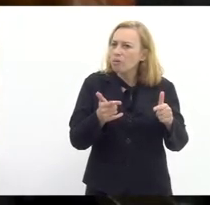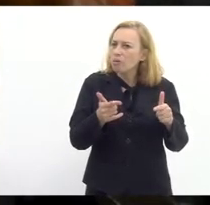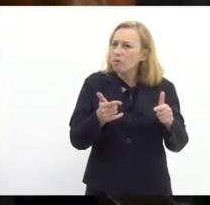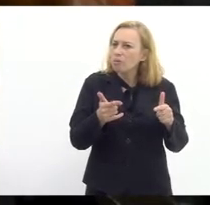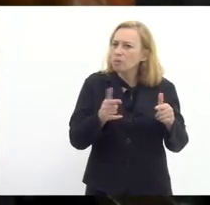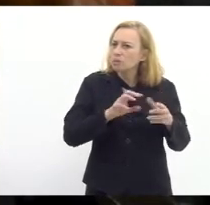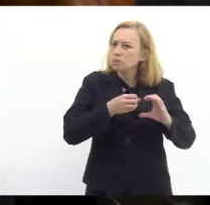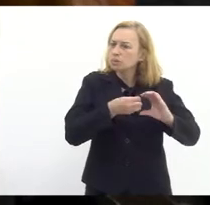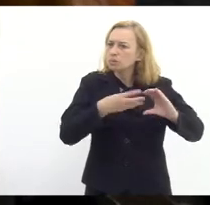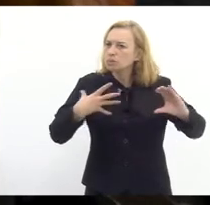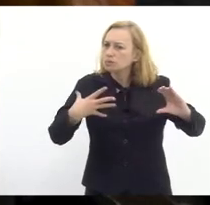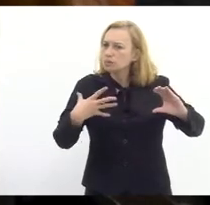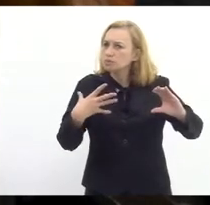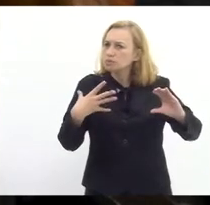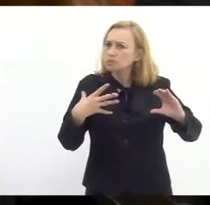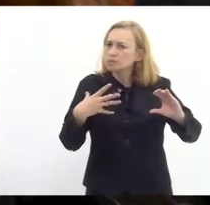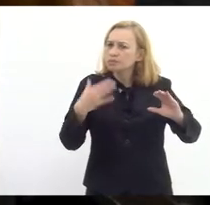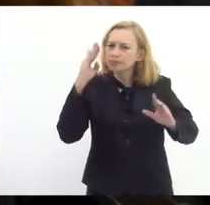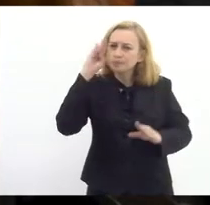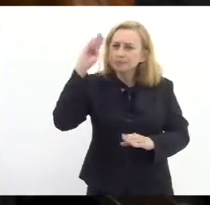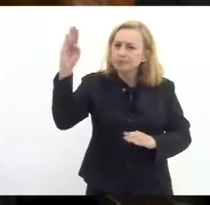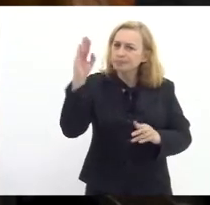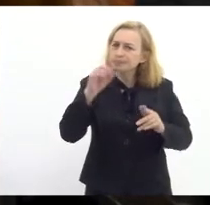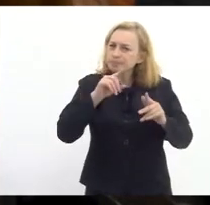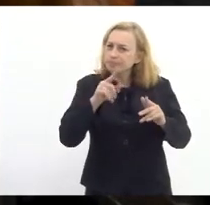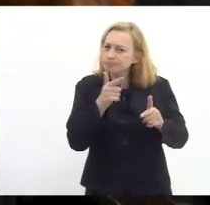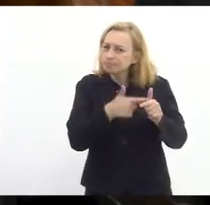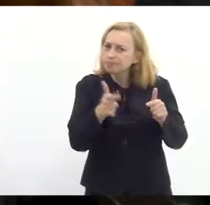se caracteriza, talvez, como o principal problema